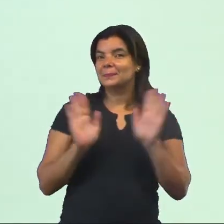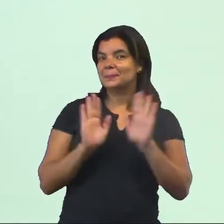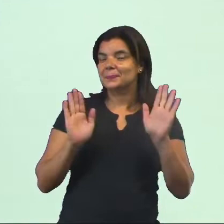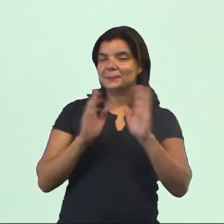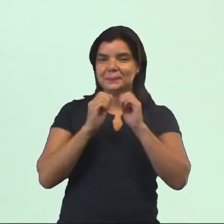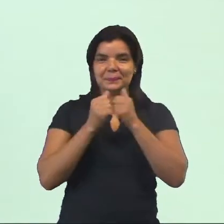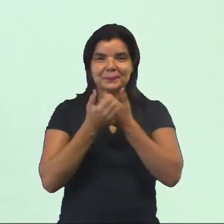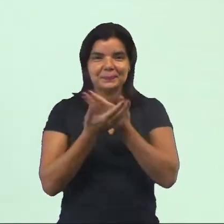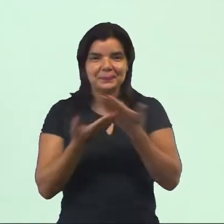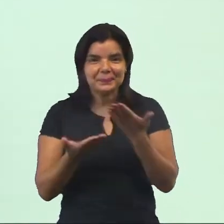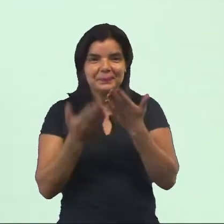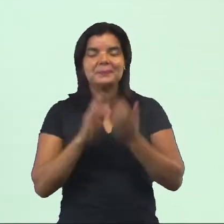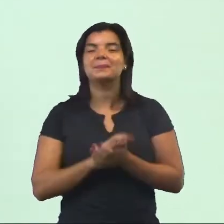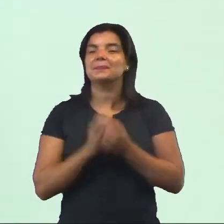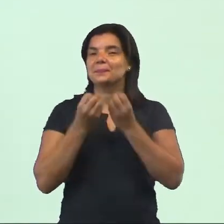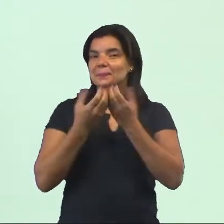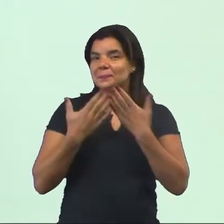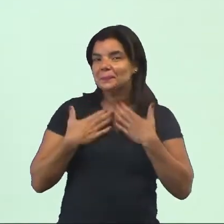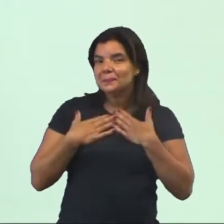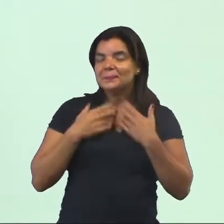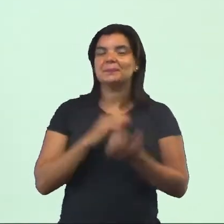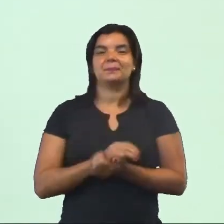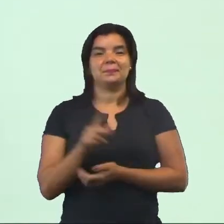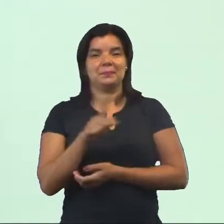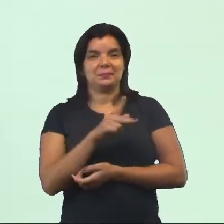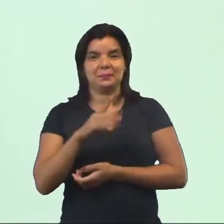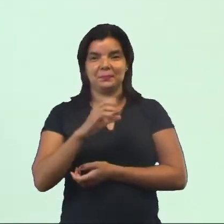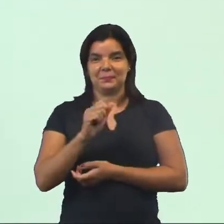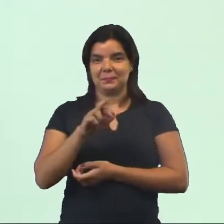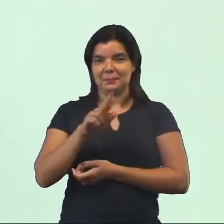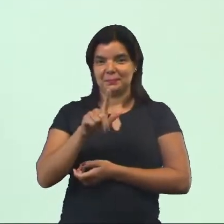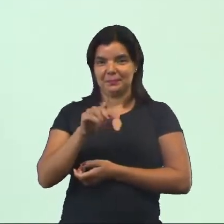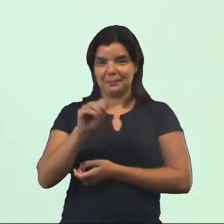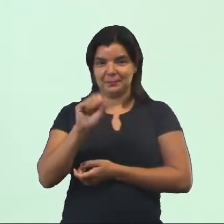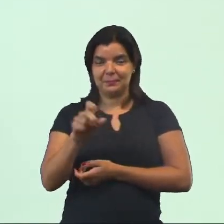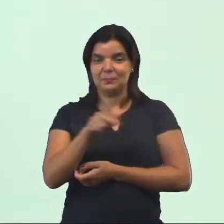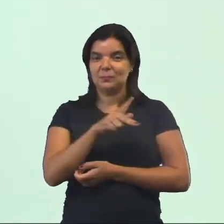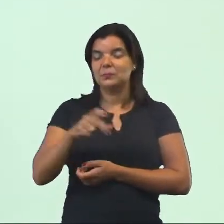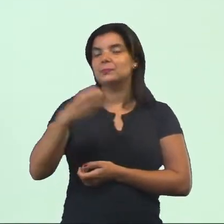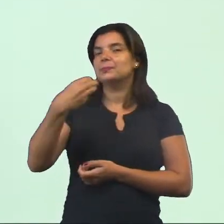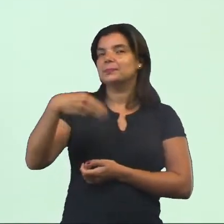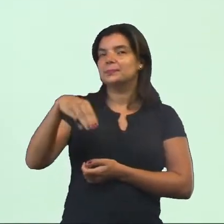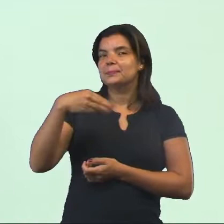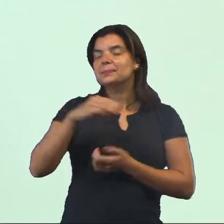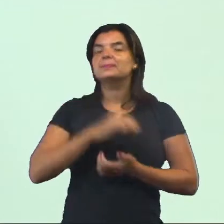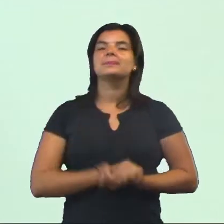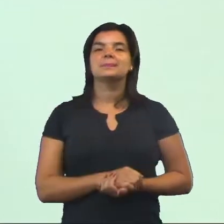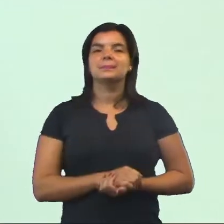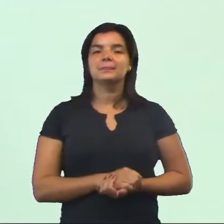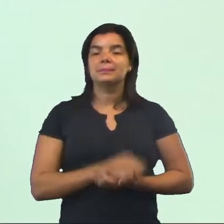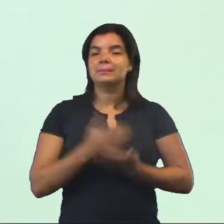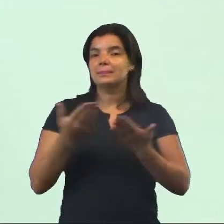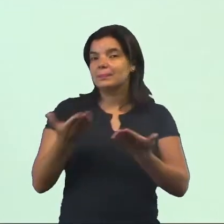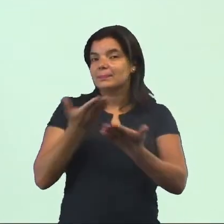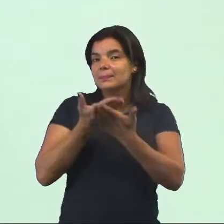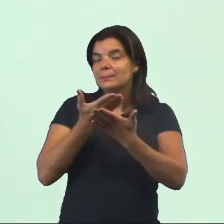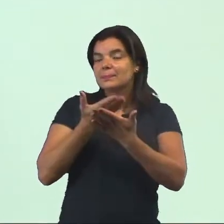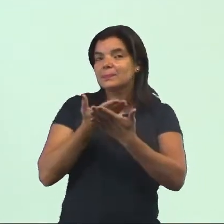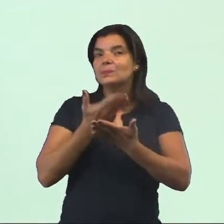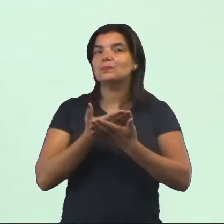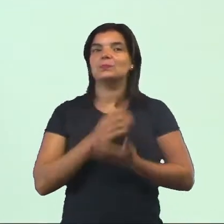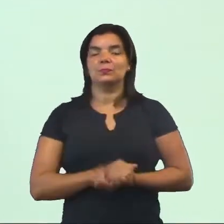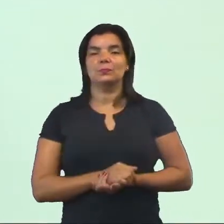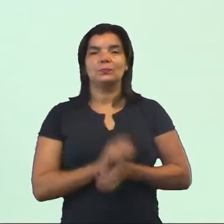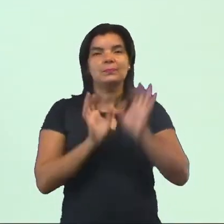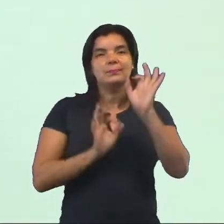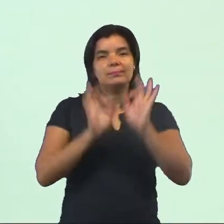Olá, tudo bom com vocês? Tudo bom comigo? Eu sou o professor Carlos, professor de matemática, e hoje nós vamos falar